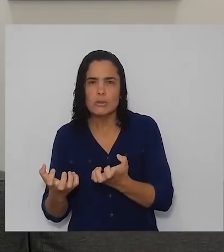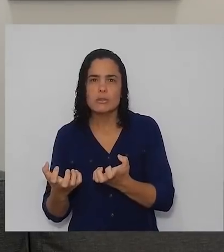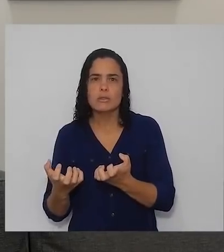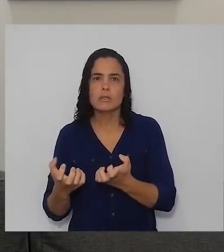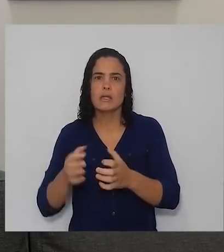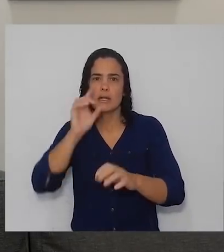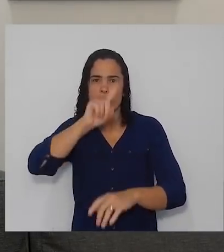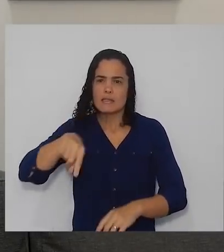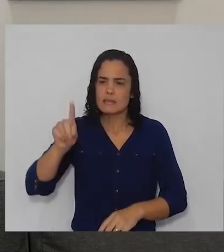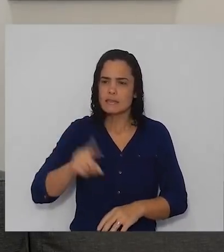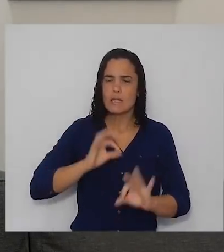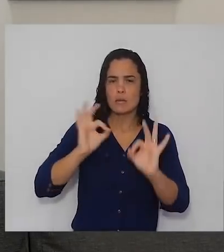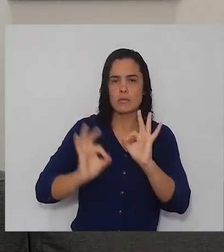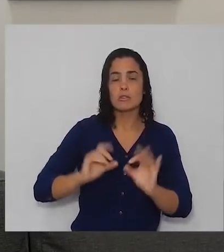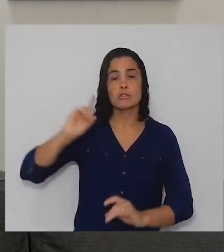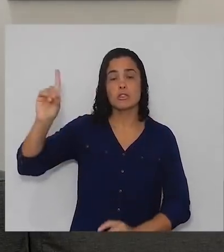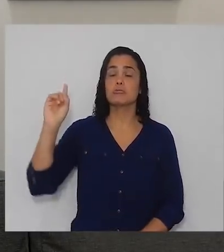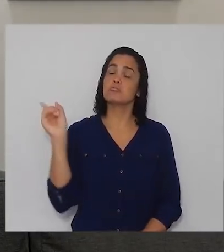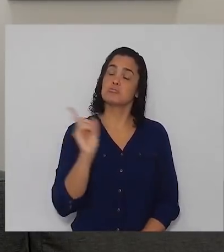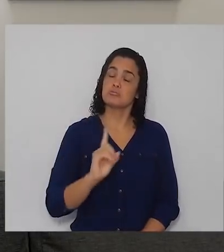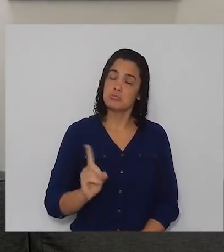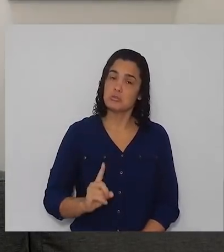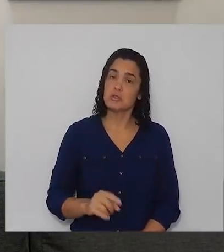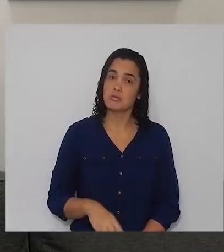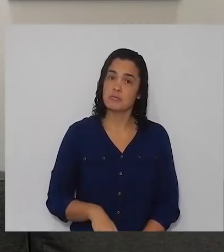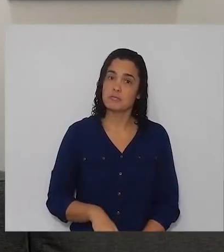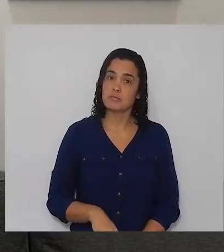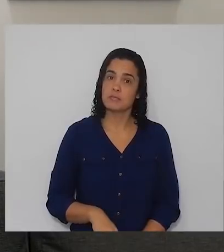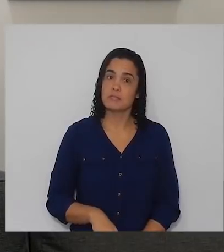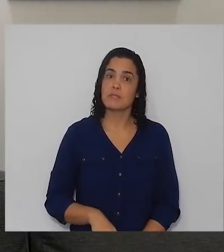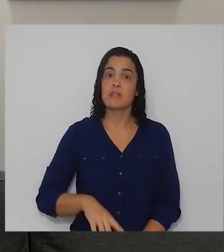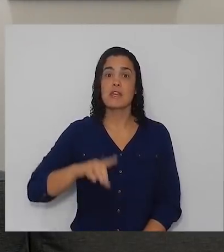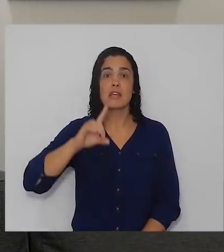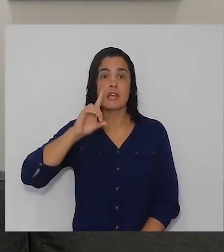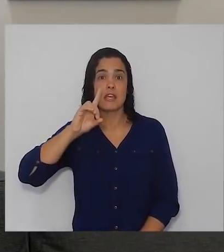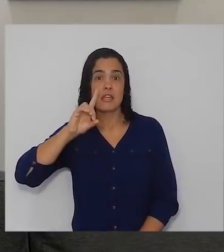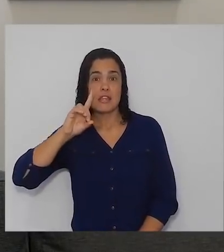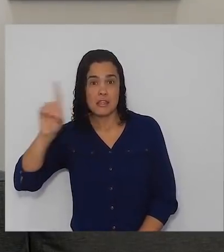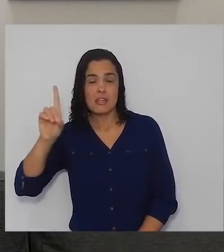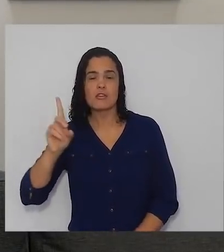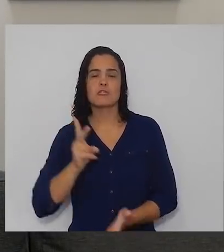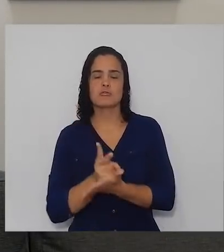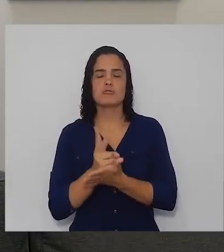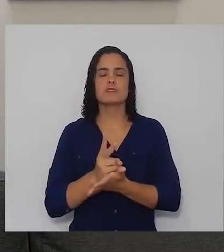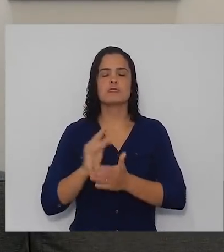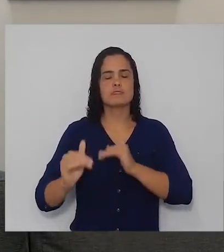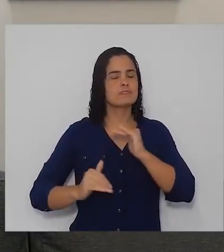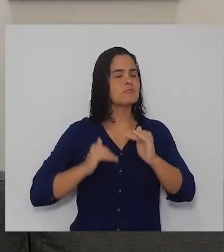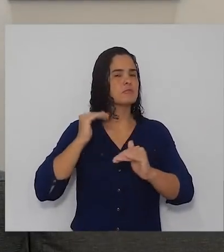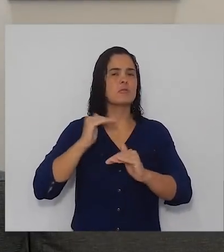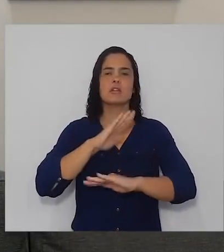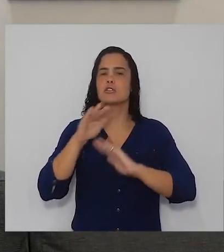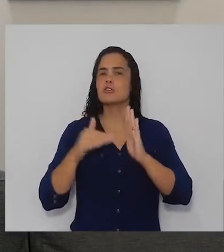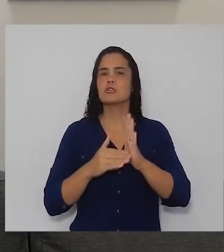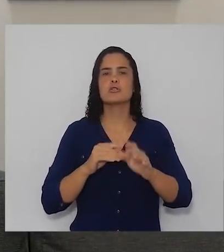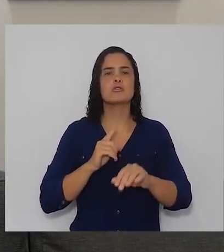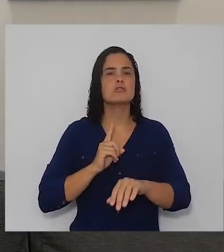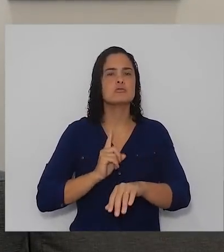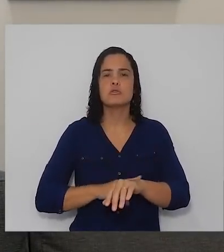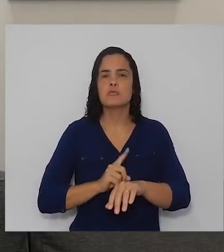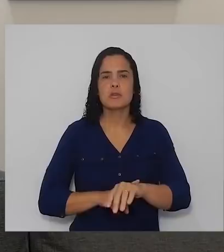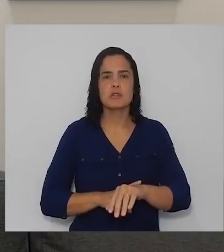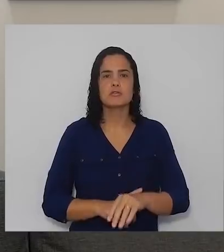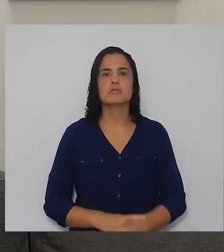secos nos ensinam que Deus se mantém soberano sobre todas as coisas. Riachos secos